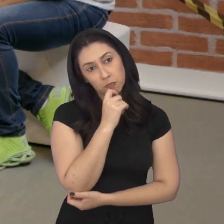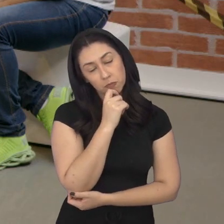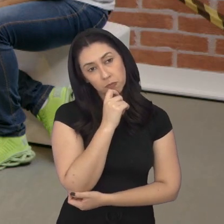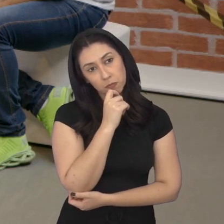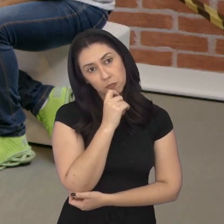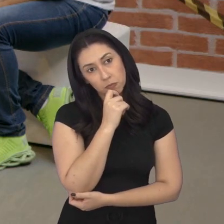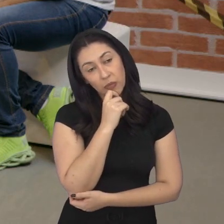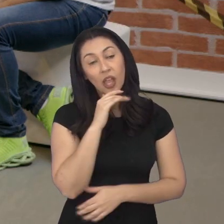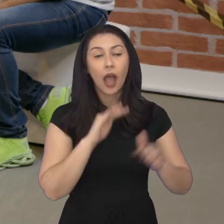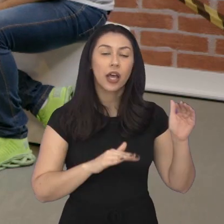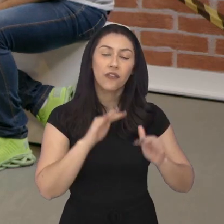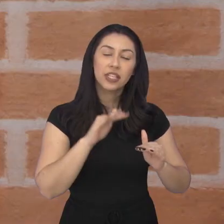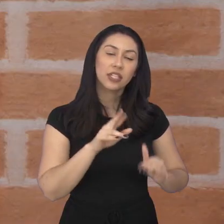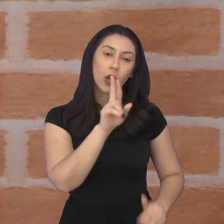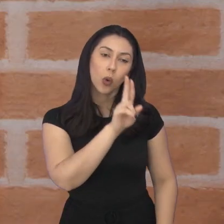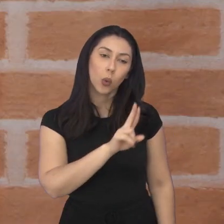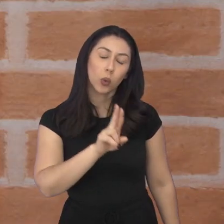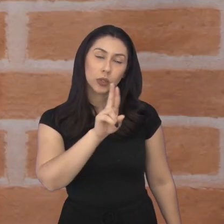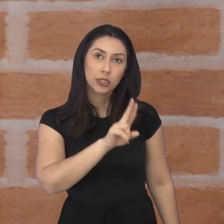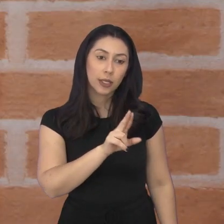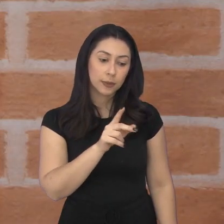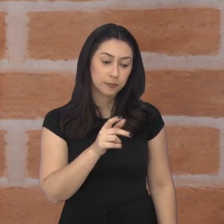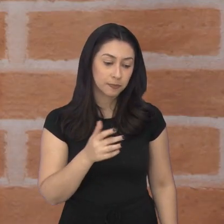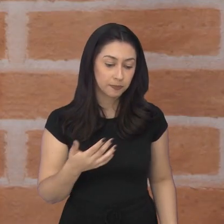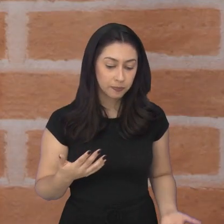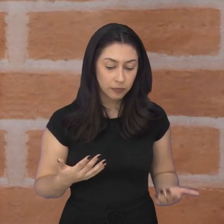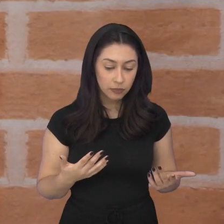Às vezes as pessoas usam, por exemplo,